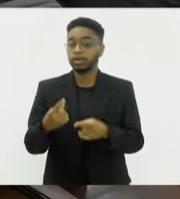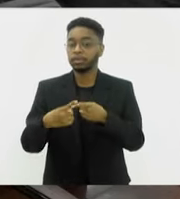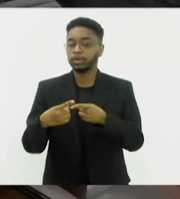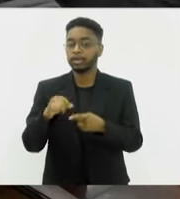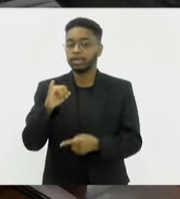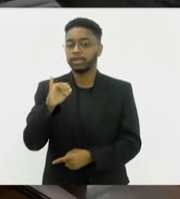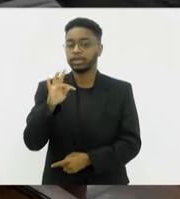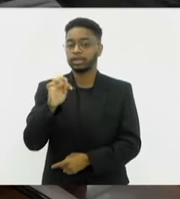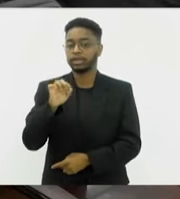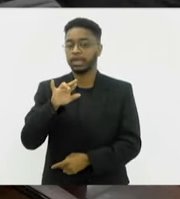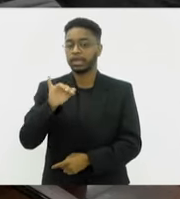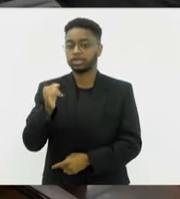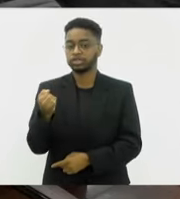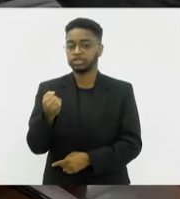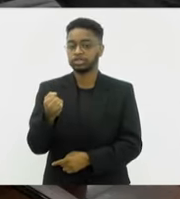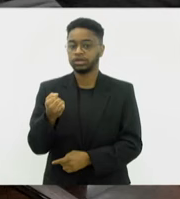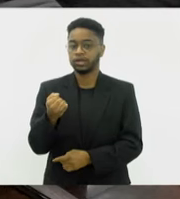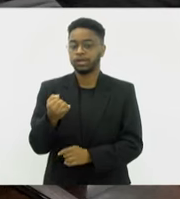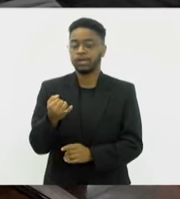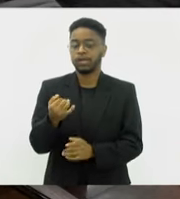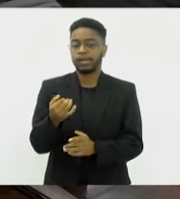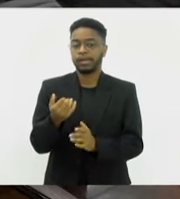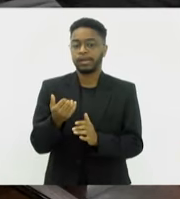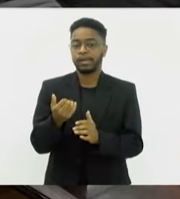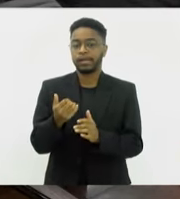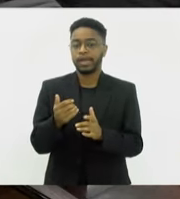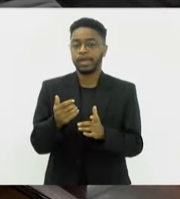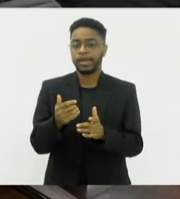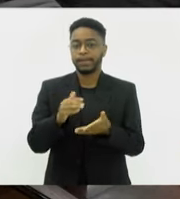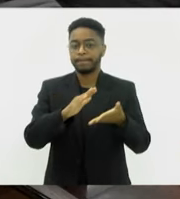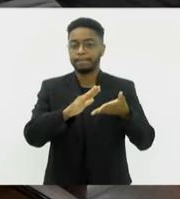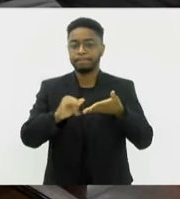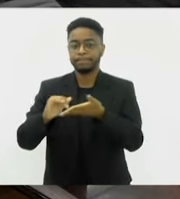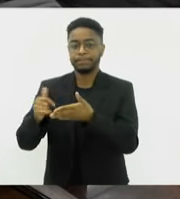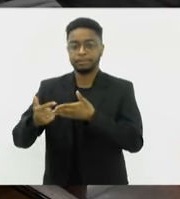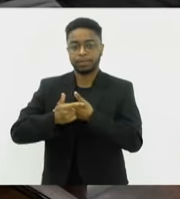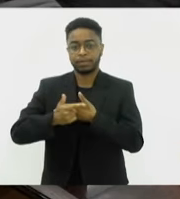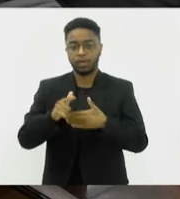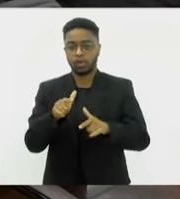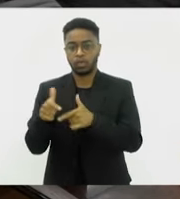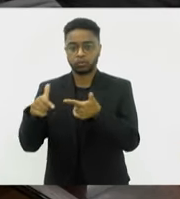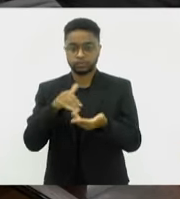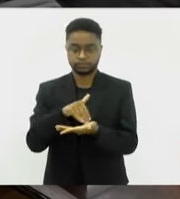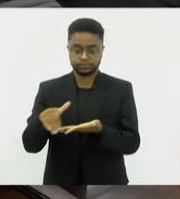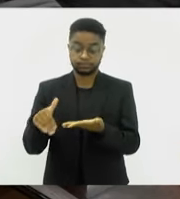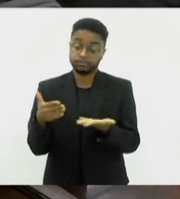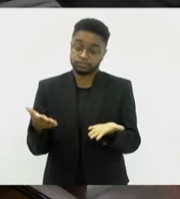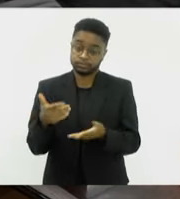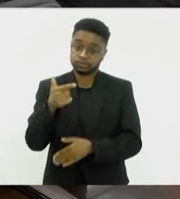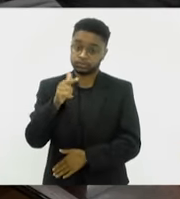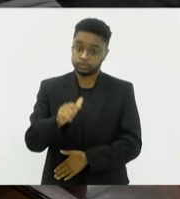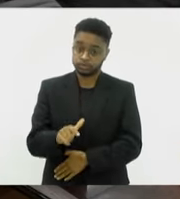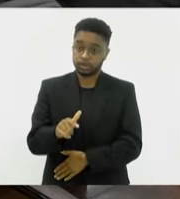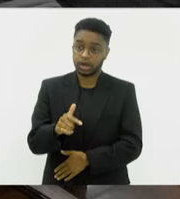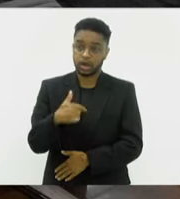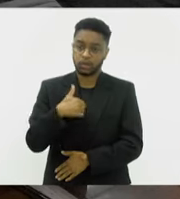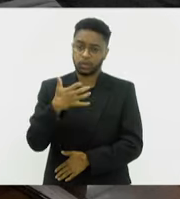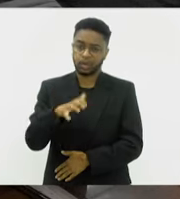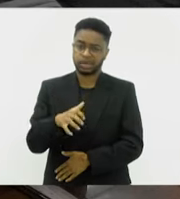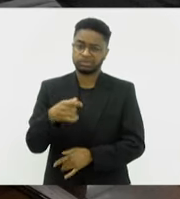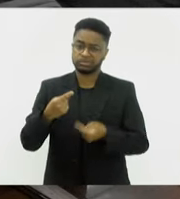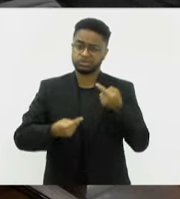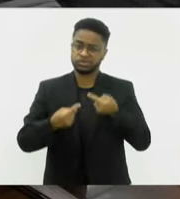usurpando as funções de outras secretarias. Com todo carinho, mais uma vez, sem querer remoer a matéria,